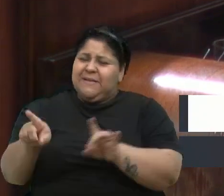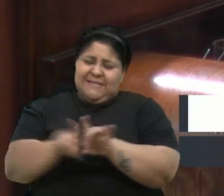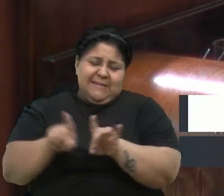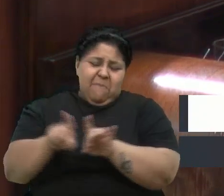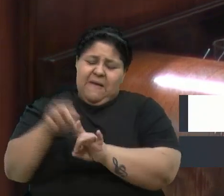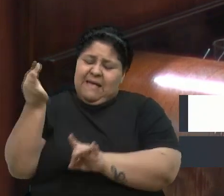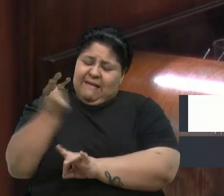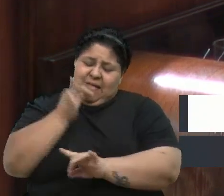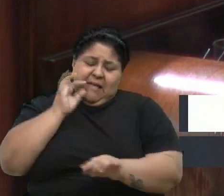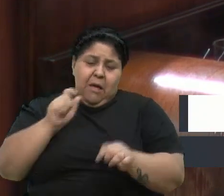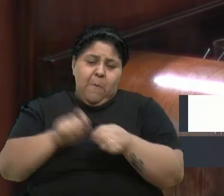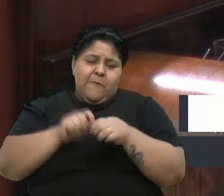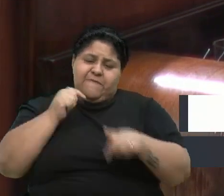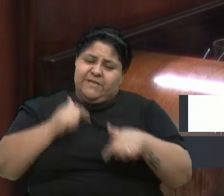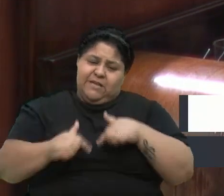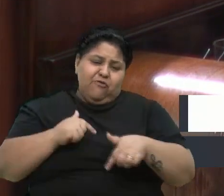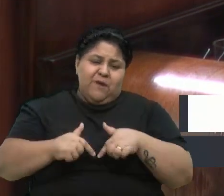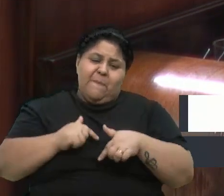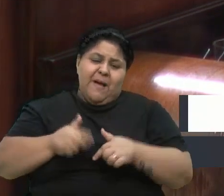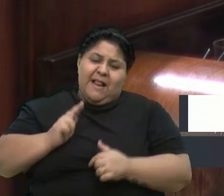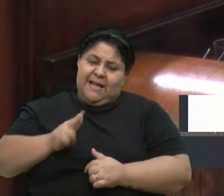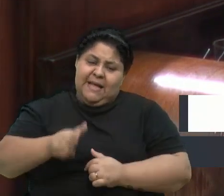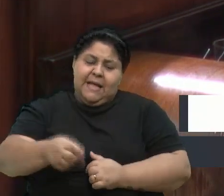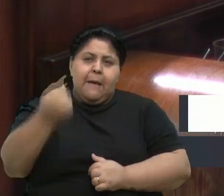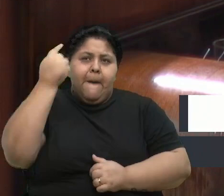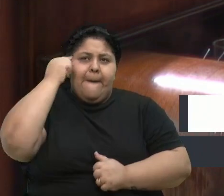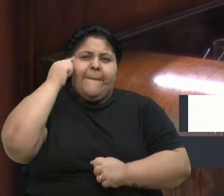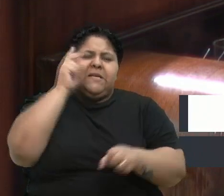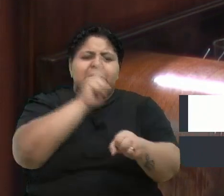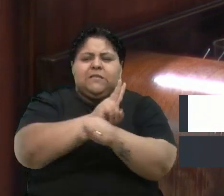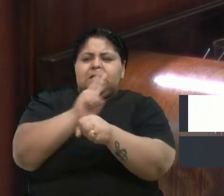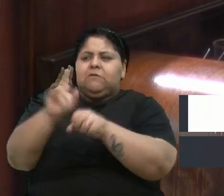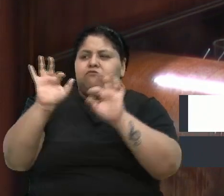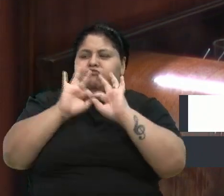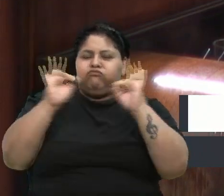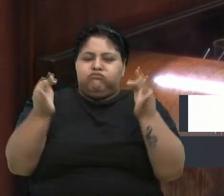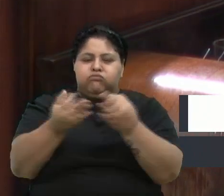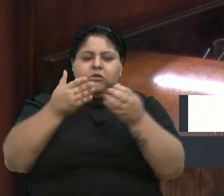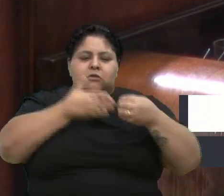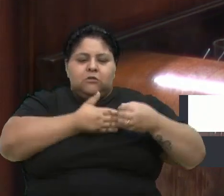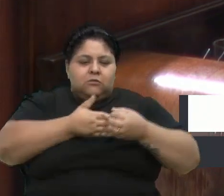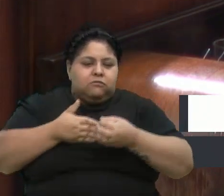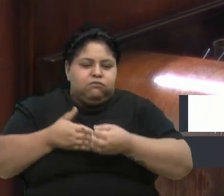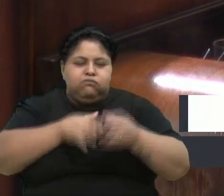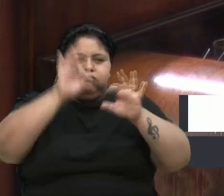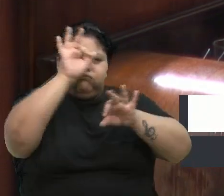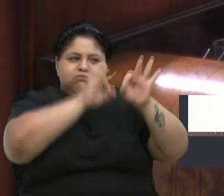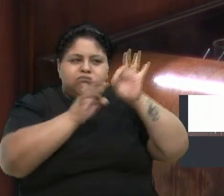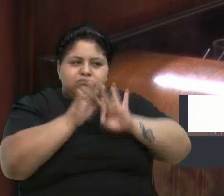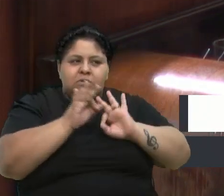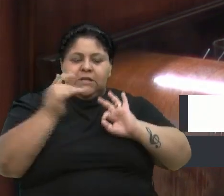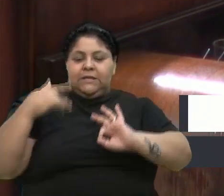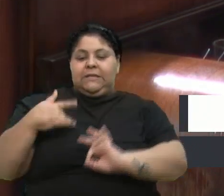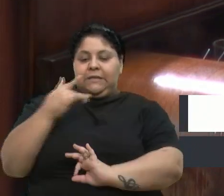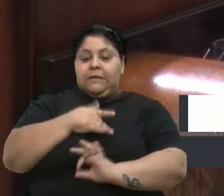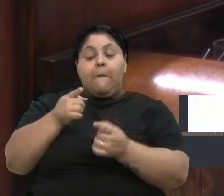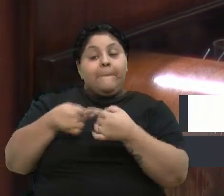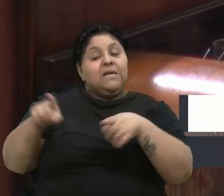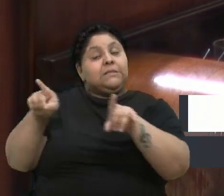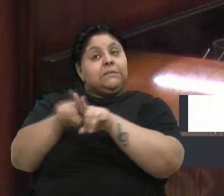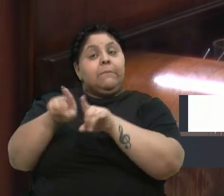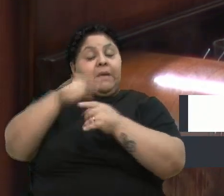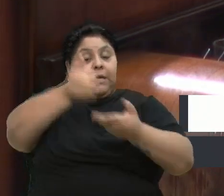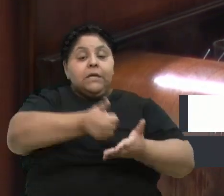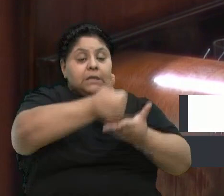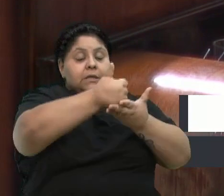trabalho efetivo, pensando nesse cuidado das famílias, do acompanhamento, da orientação, das questões de saúde, mas também nesse apoio